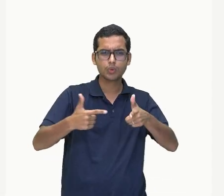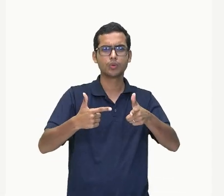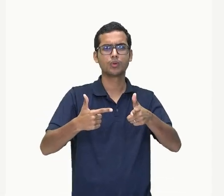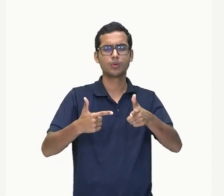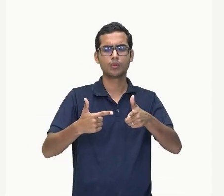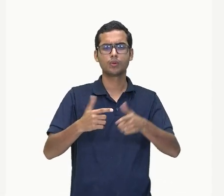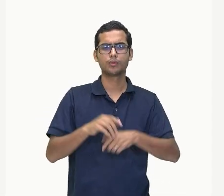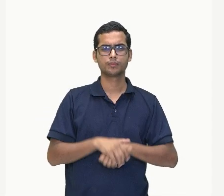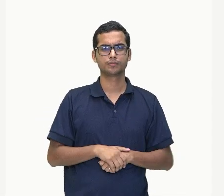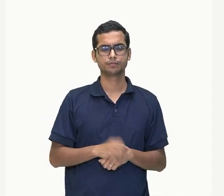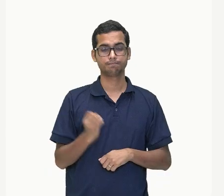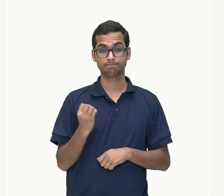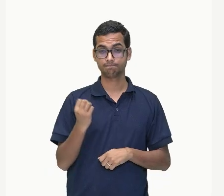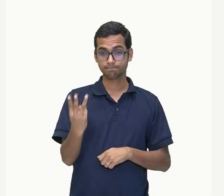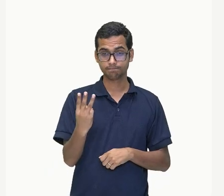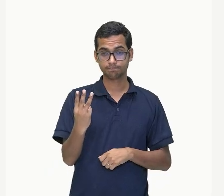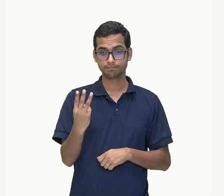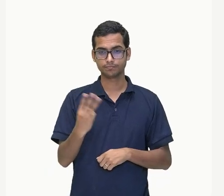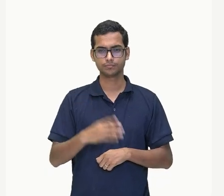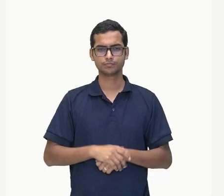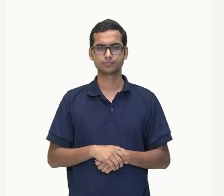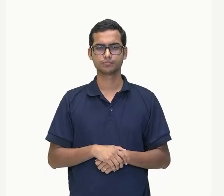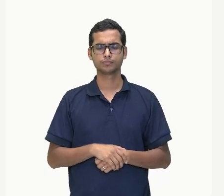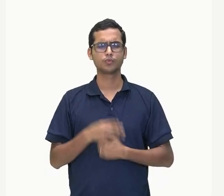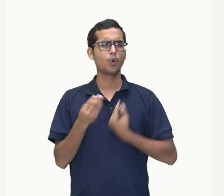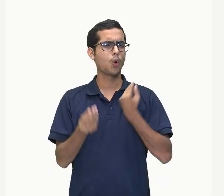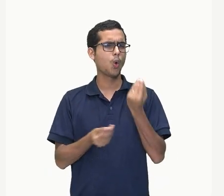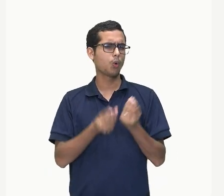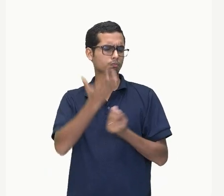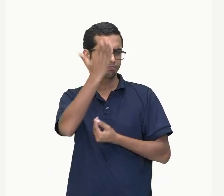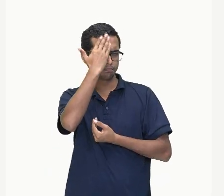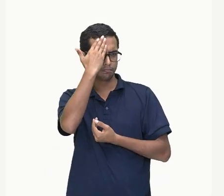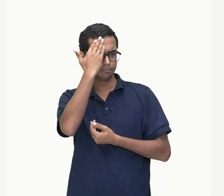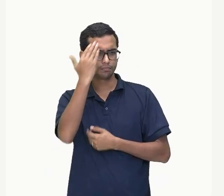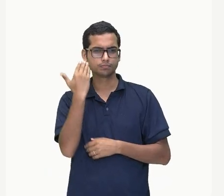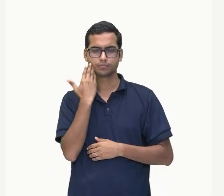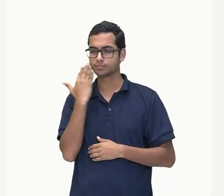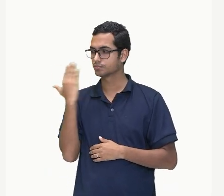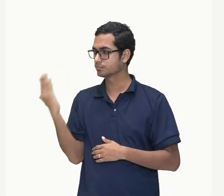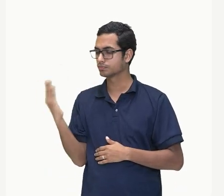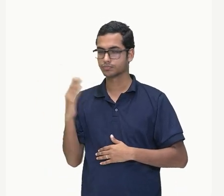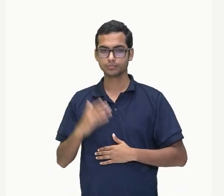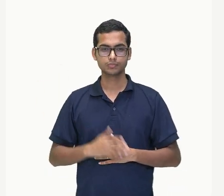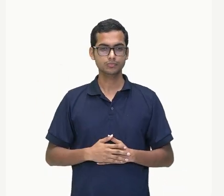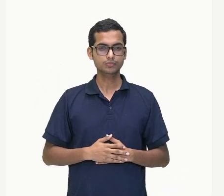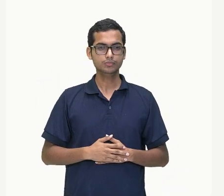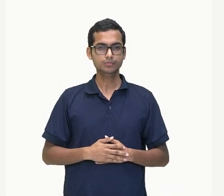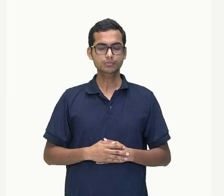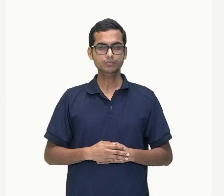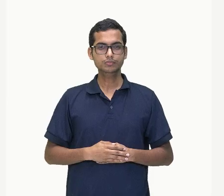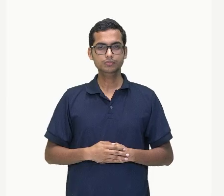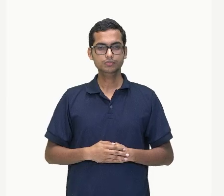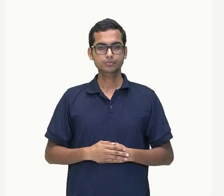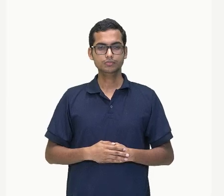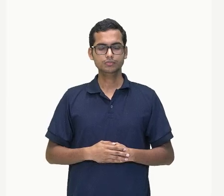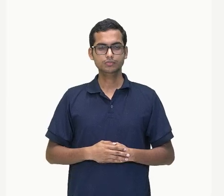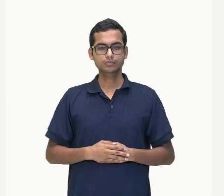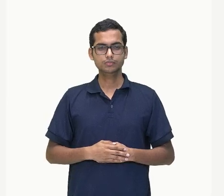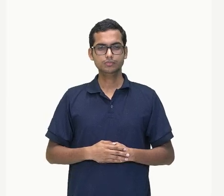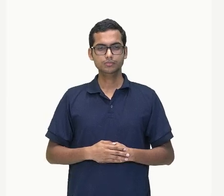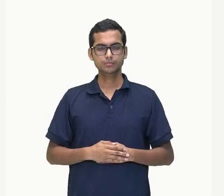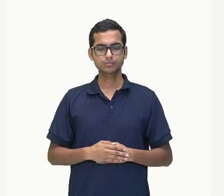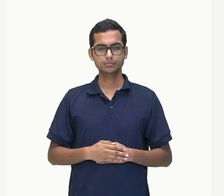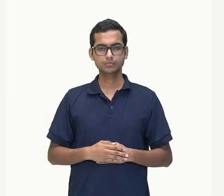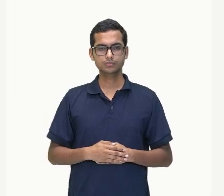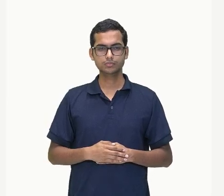por 3? Ok? Como é que eu sei que o número ele é divisível por 3? Quando a